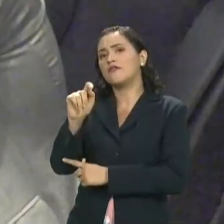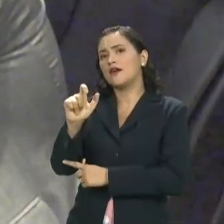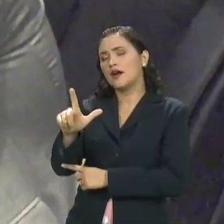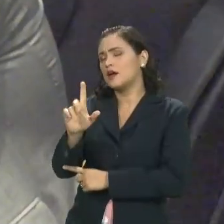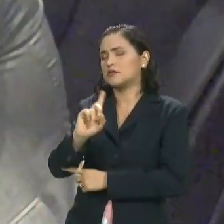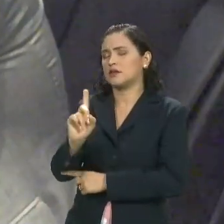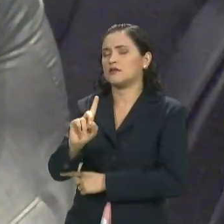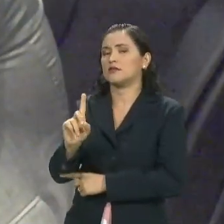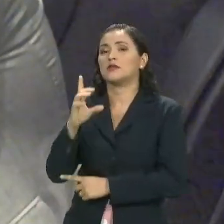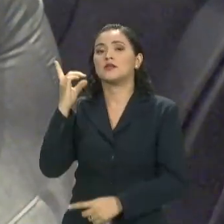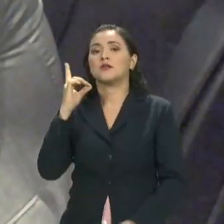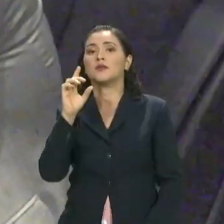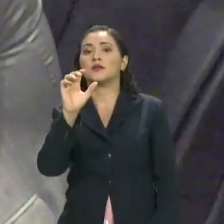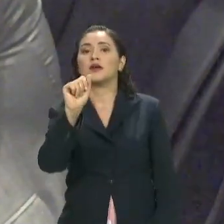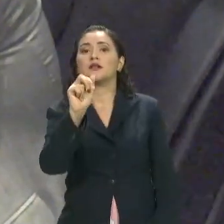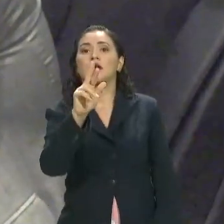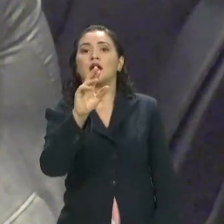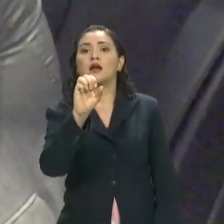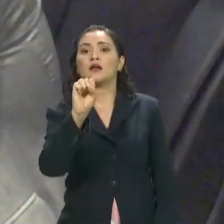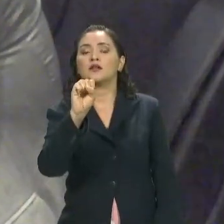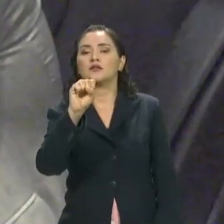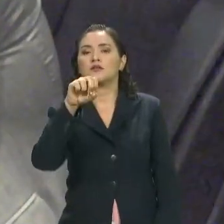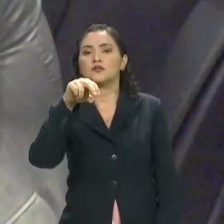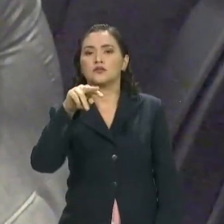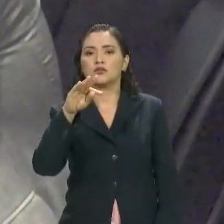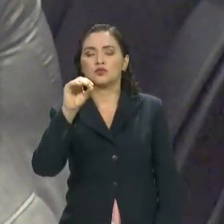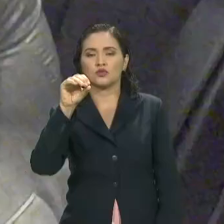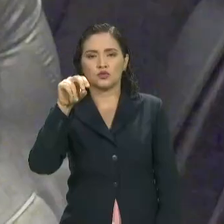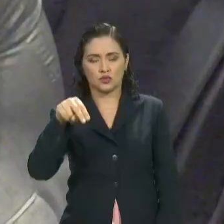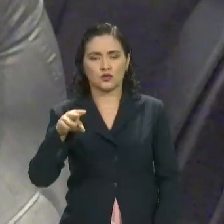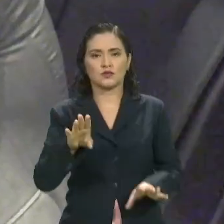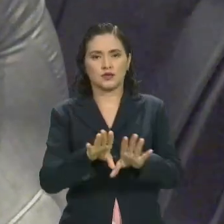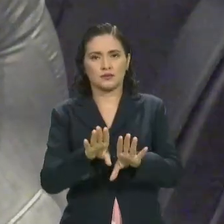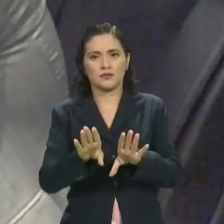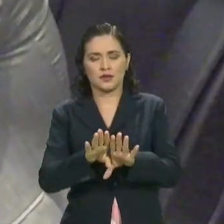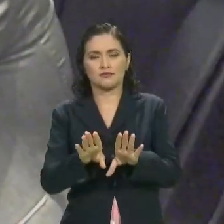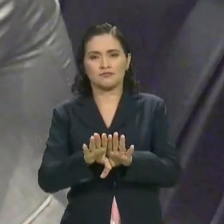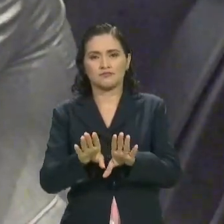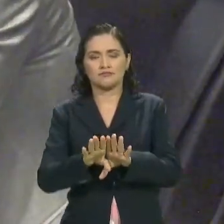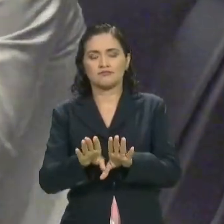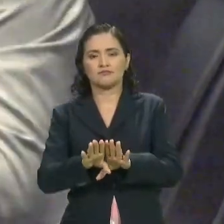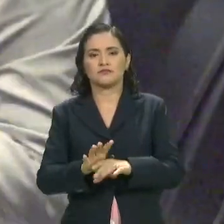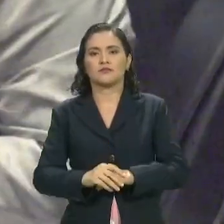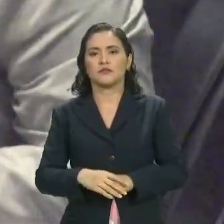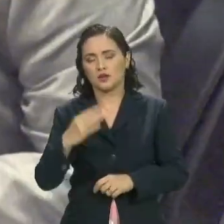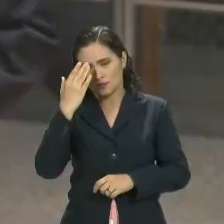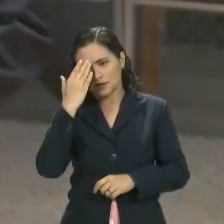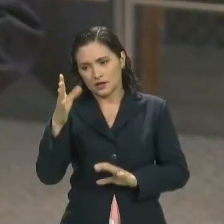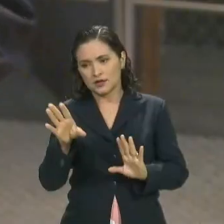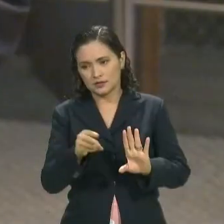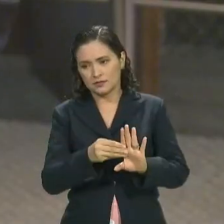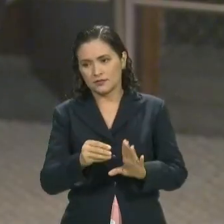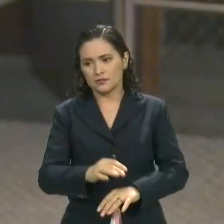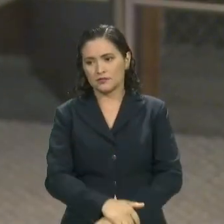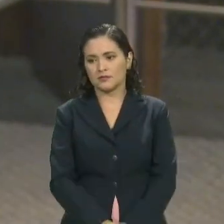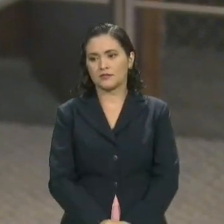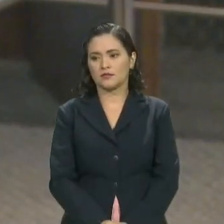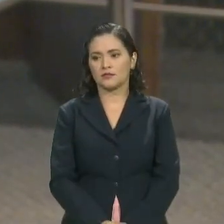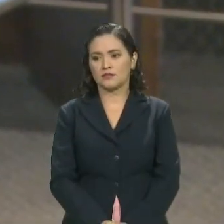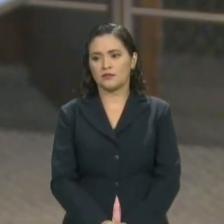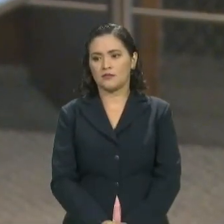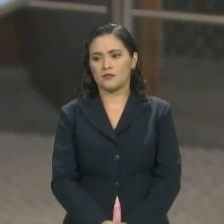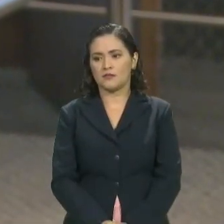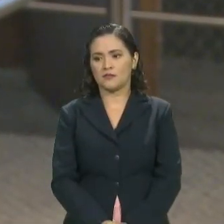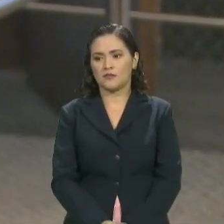foi da entrada já tinha exaurido o prazo de protocolo. Então, muito obrigado pela parte. Feito o registro, presidente. Volto a